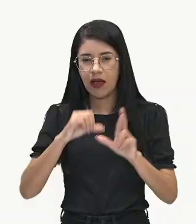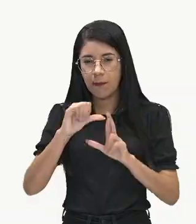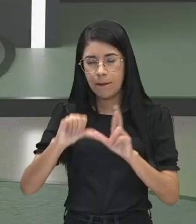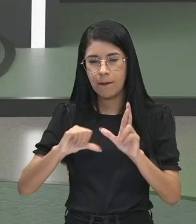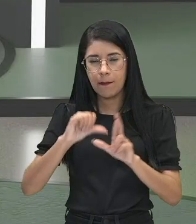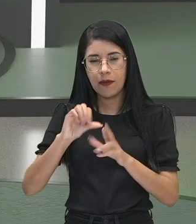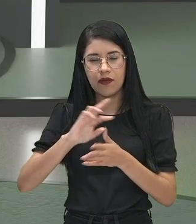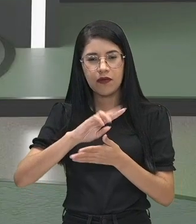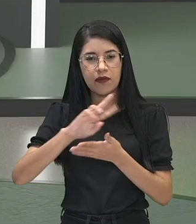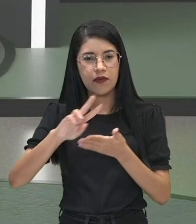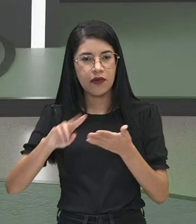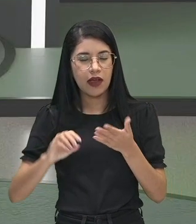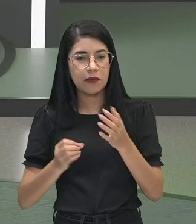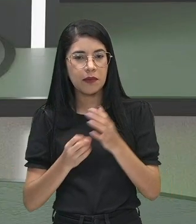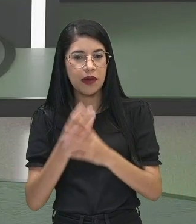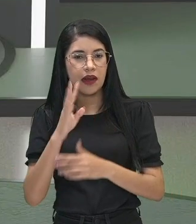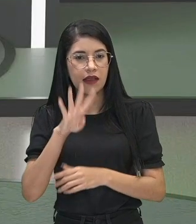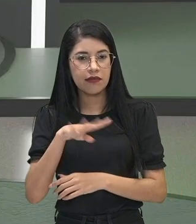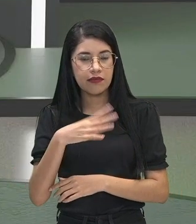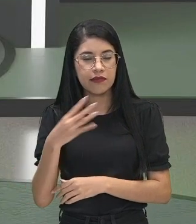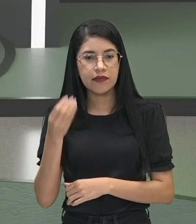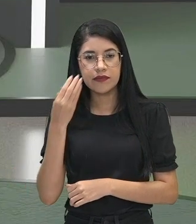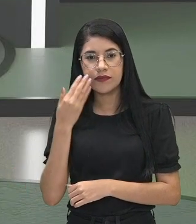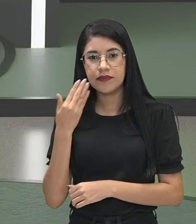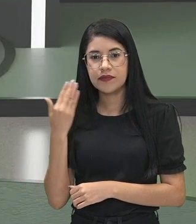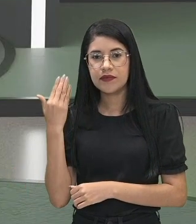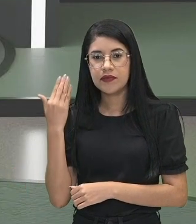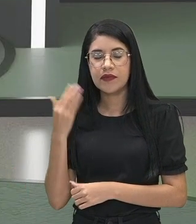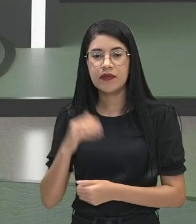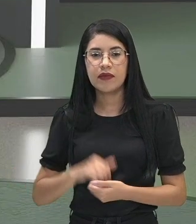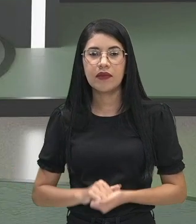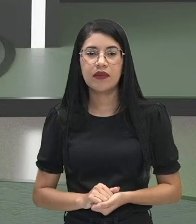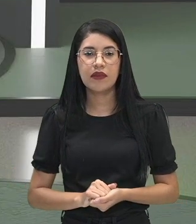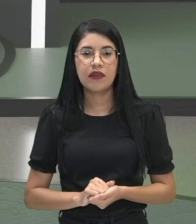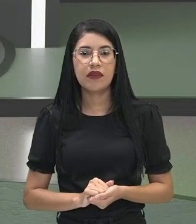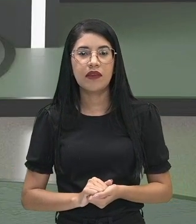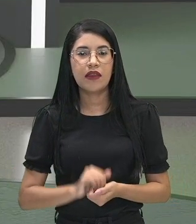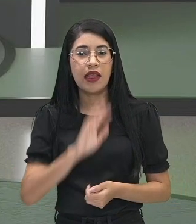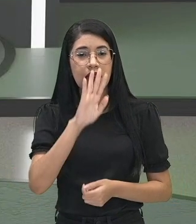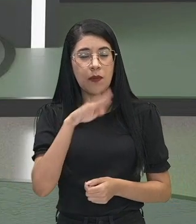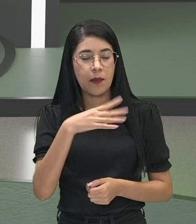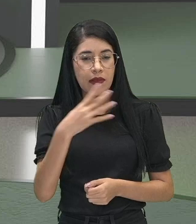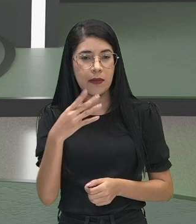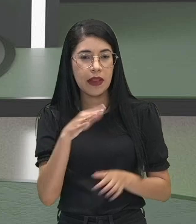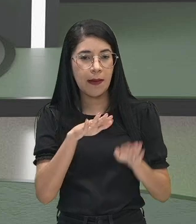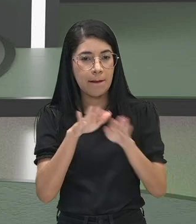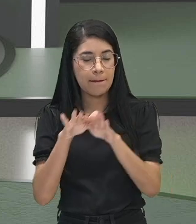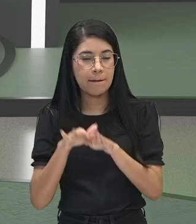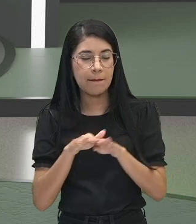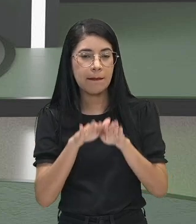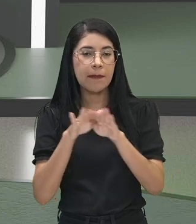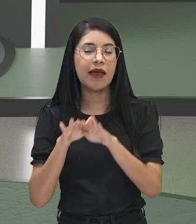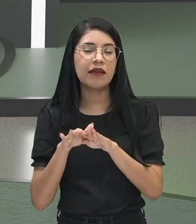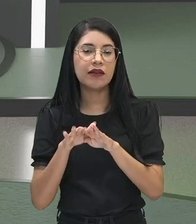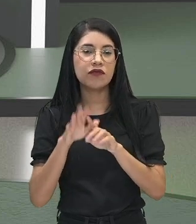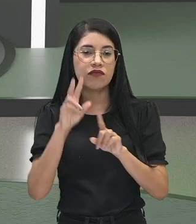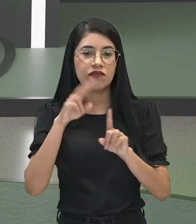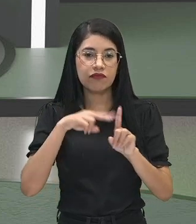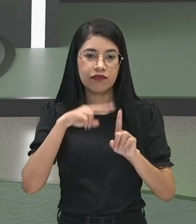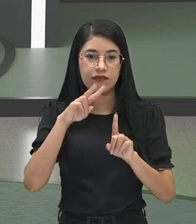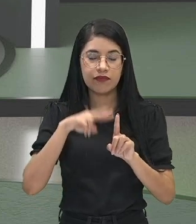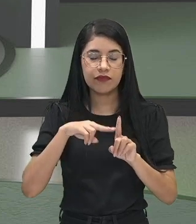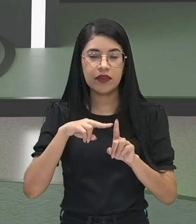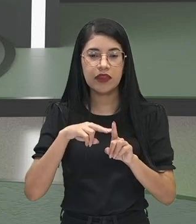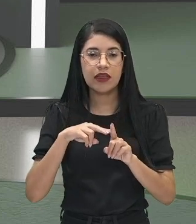aí, ó. Então, essa tabela de entalpia padrão de formação. Então, foram feitas